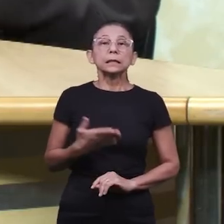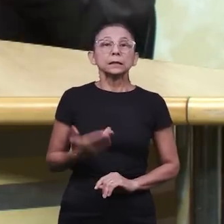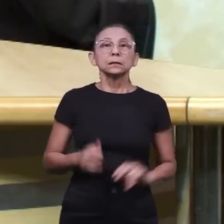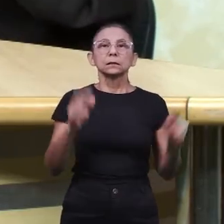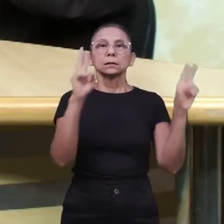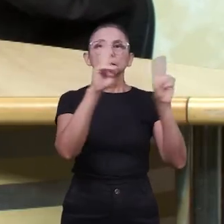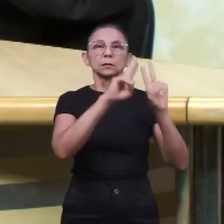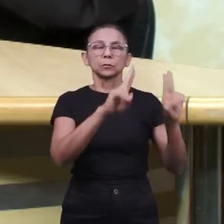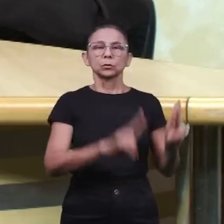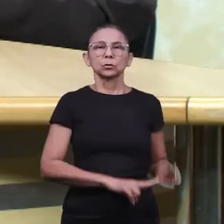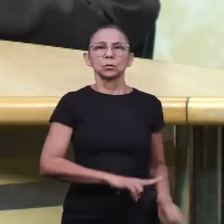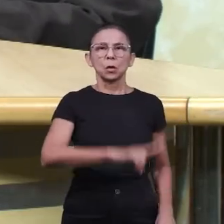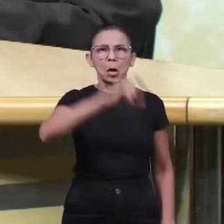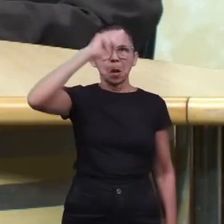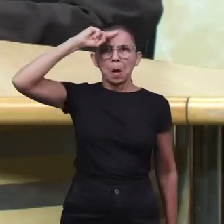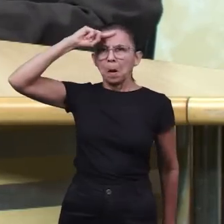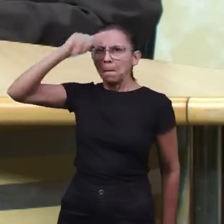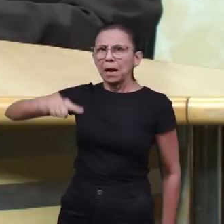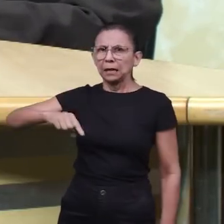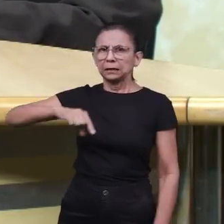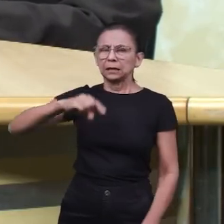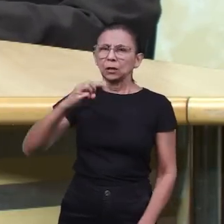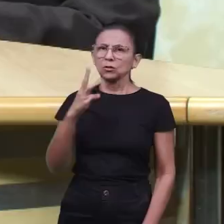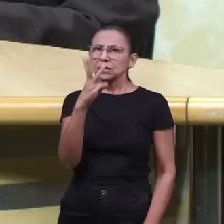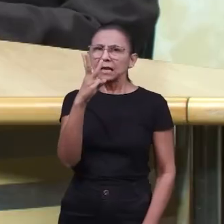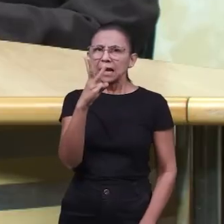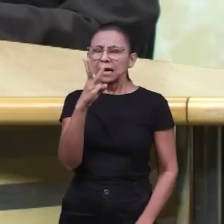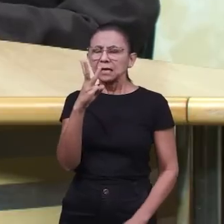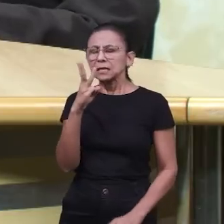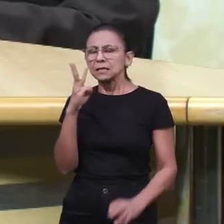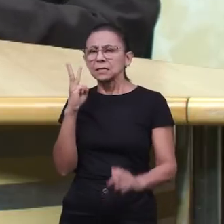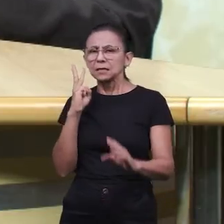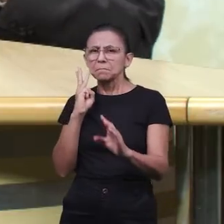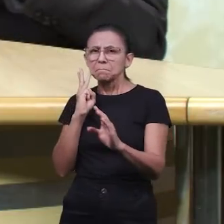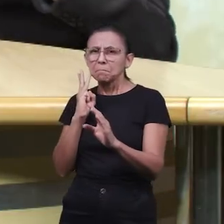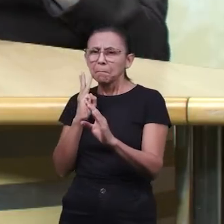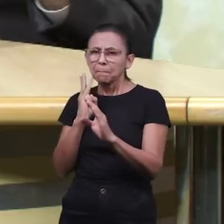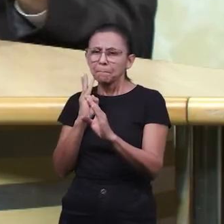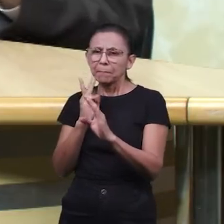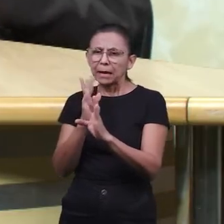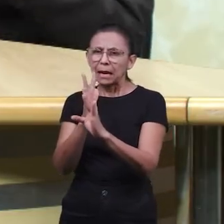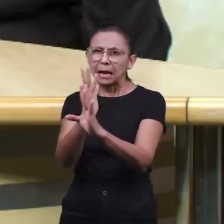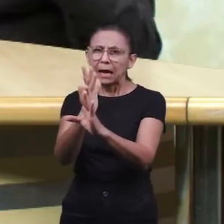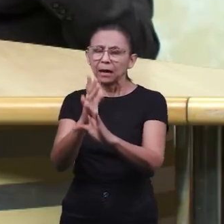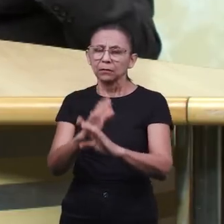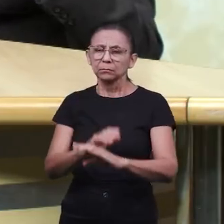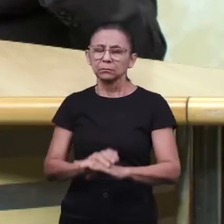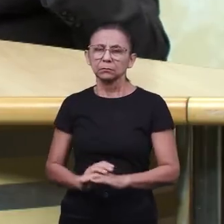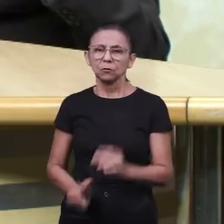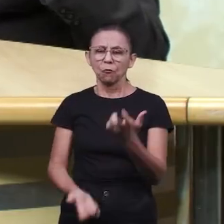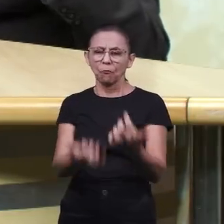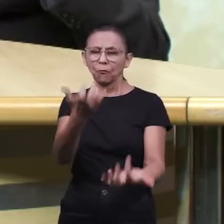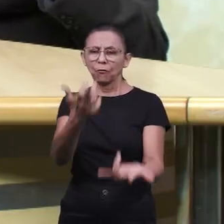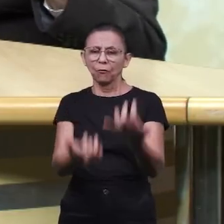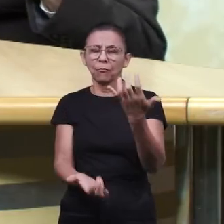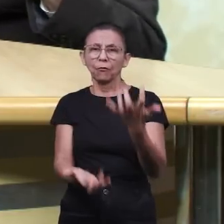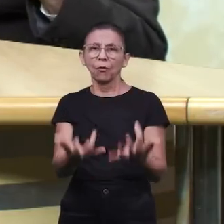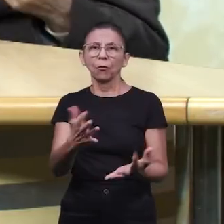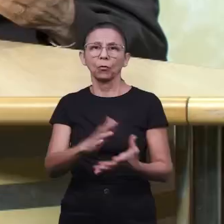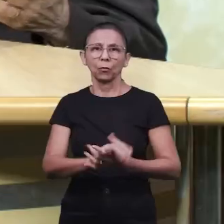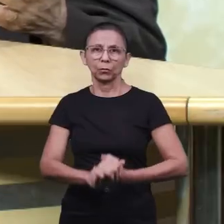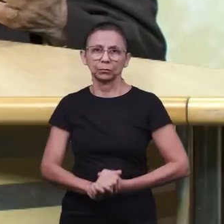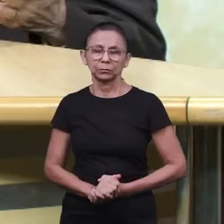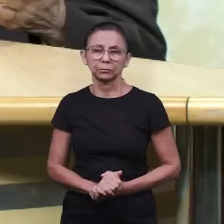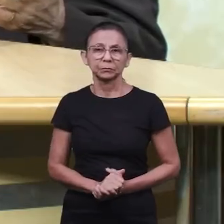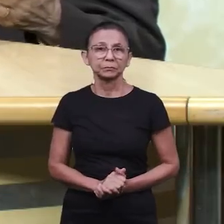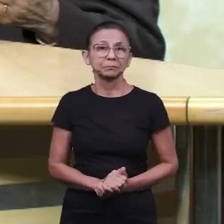que lançasse ele dentro da fornalha de fogo ardente. Os que lançaram, atingidos pelas